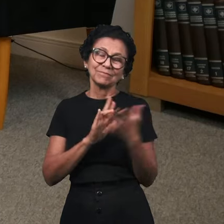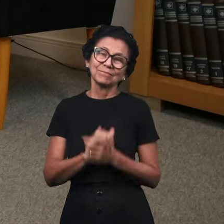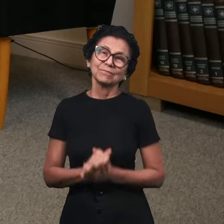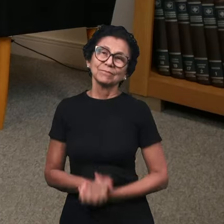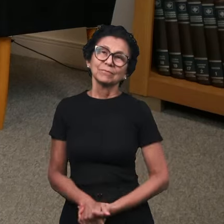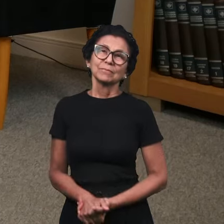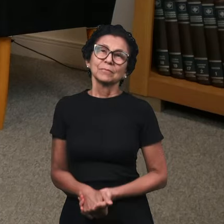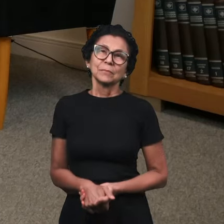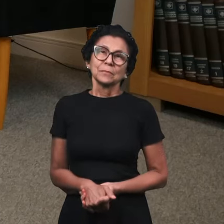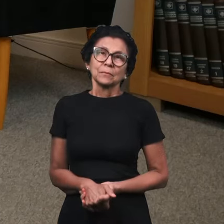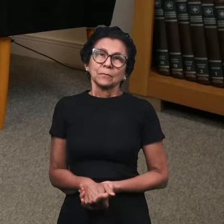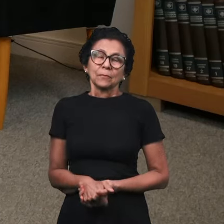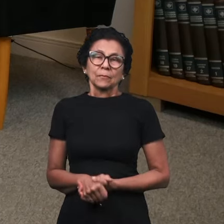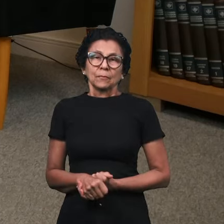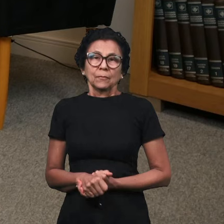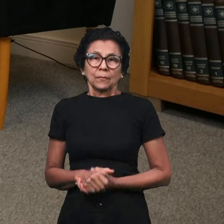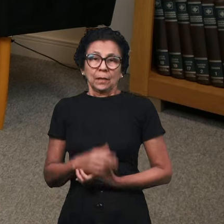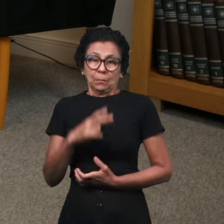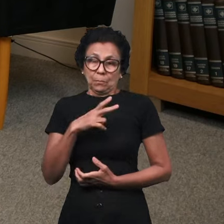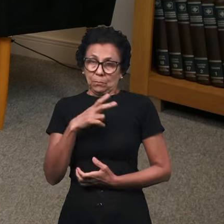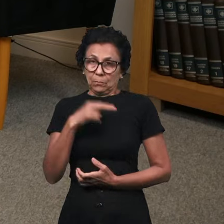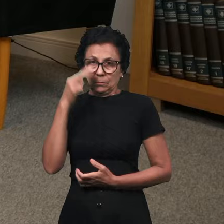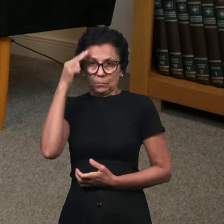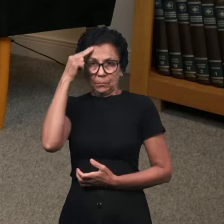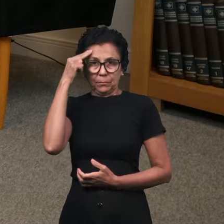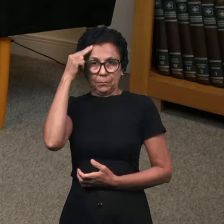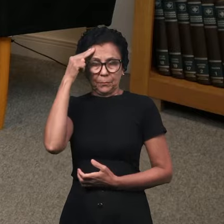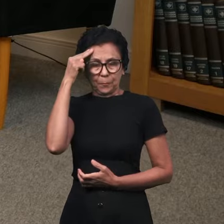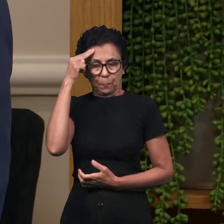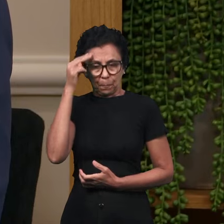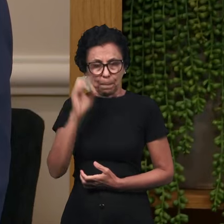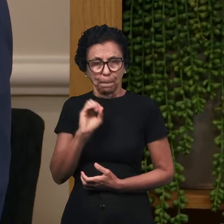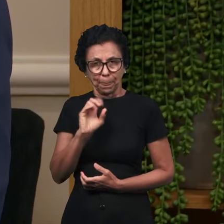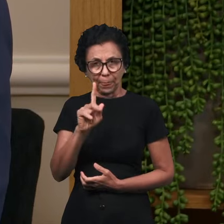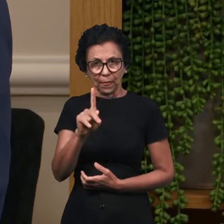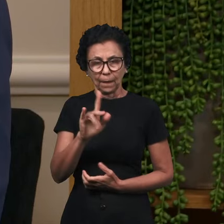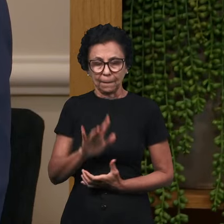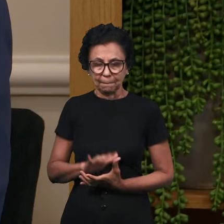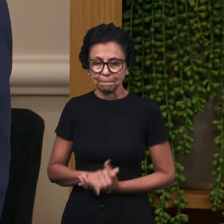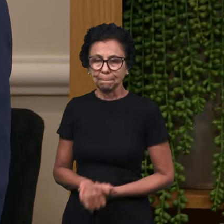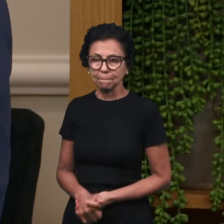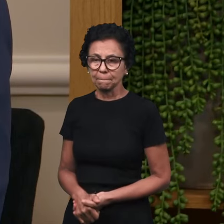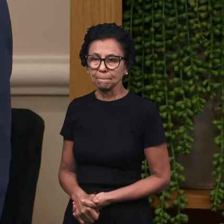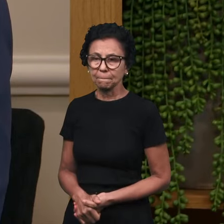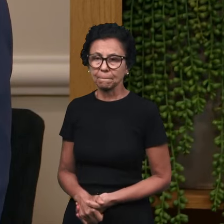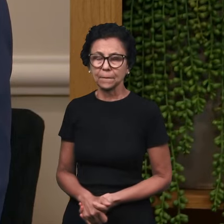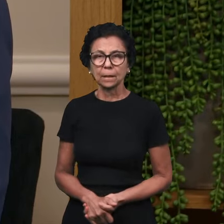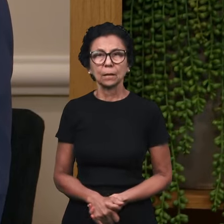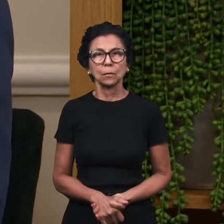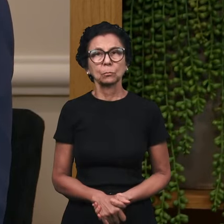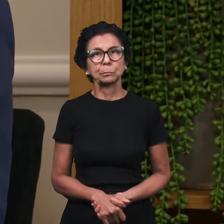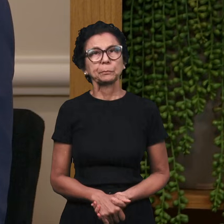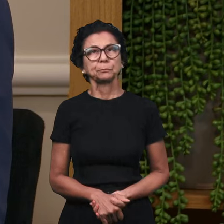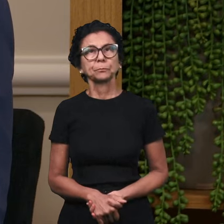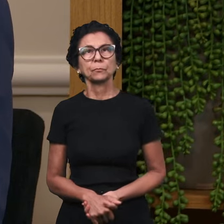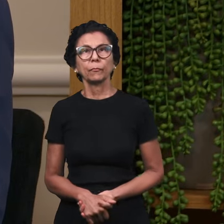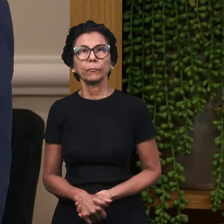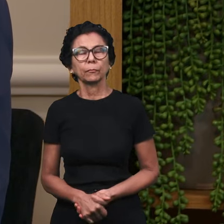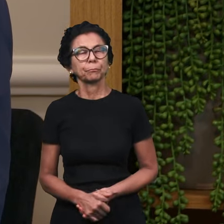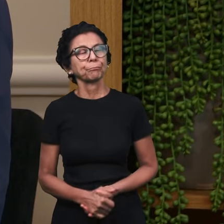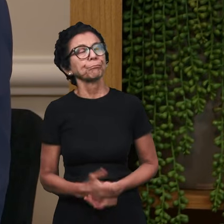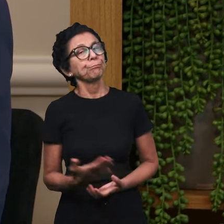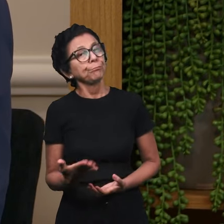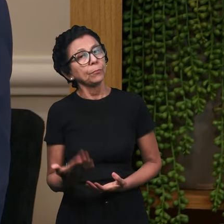sonho é particular. Muito bem. Em posse do sonho, ou dos sonhos que a